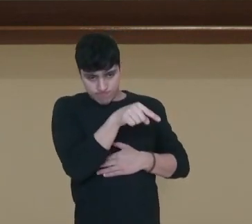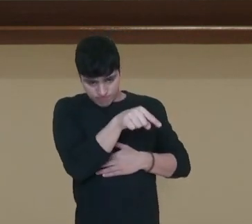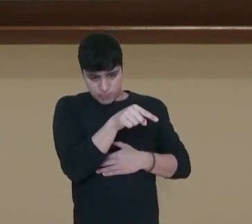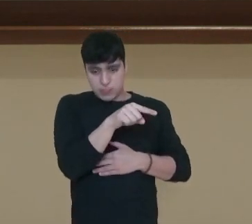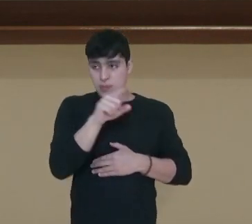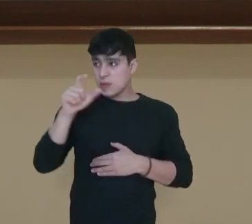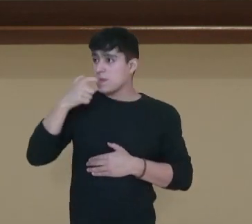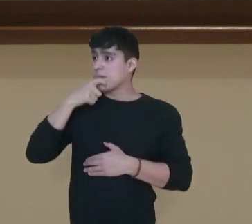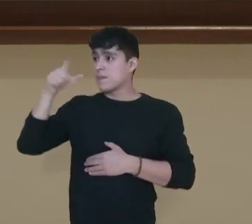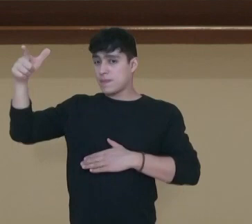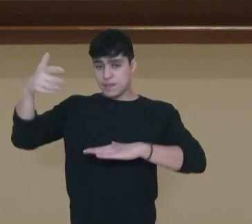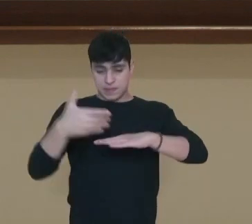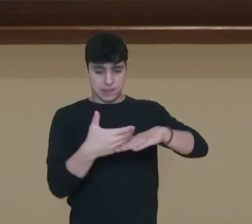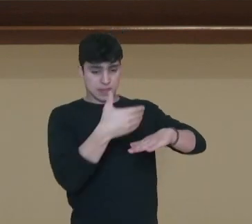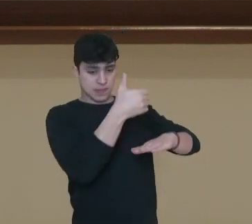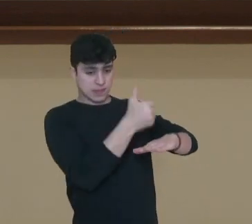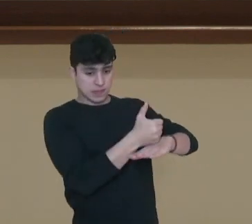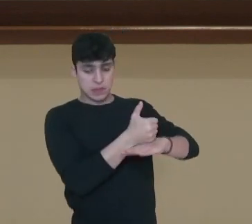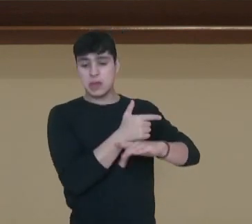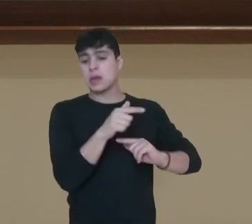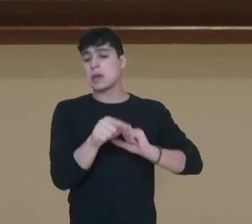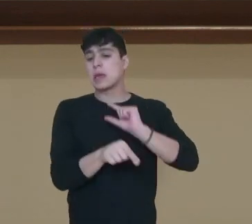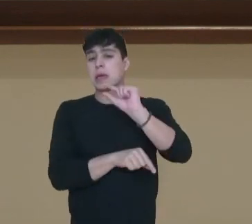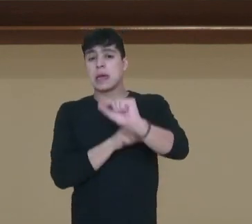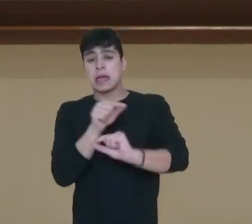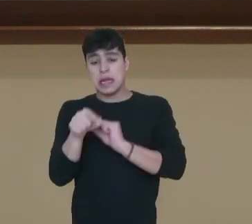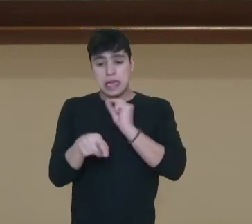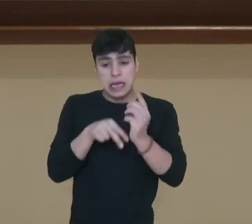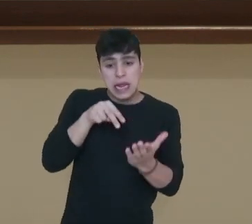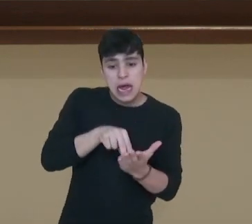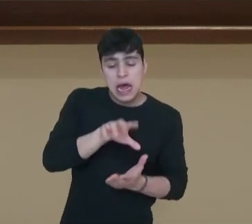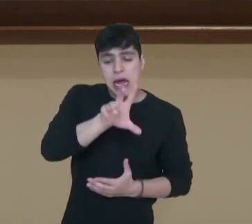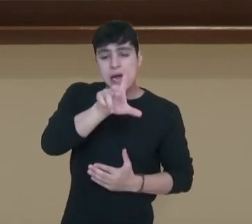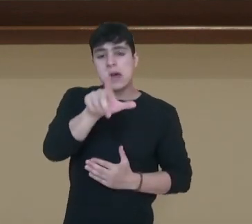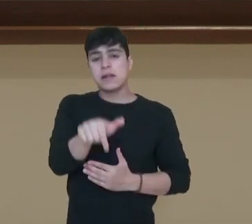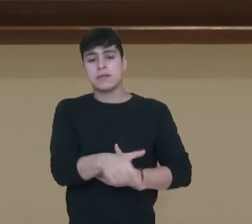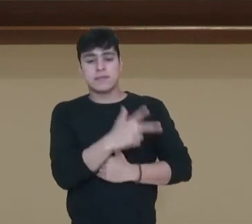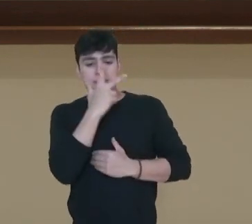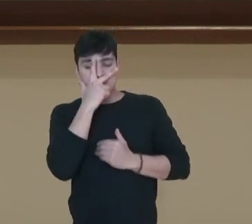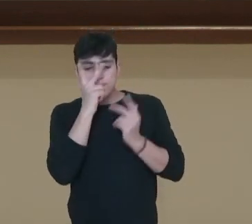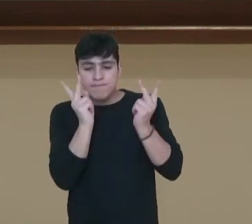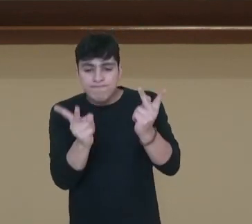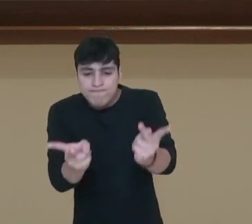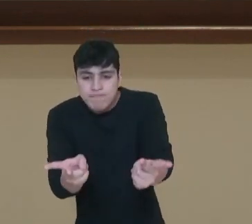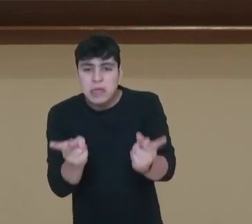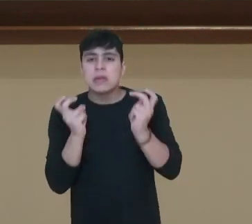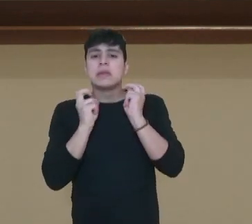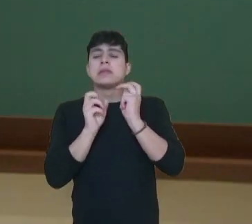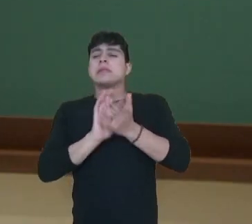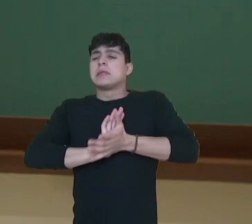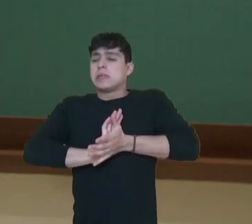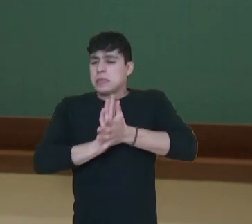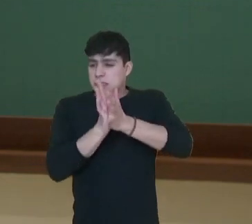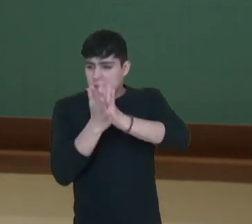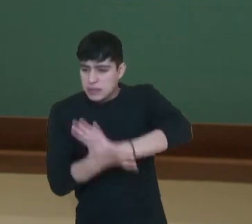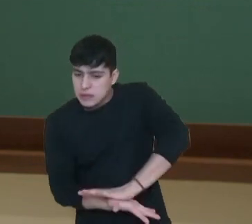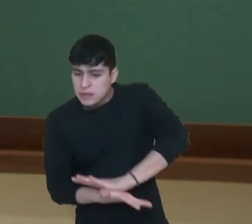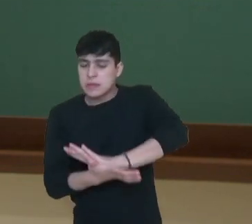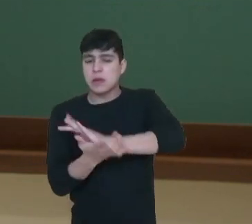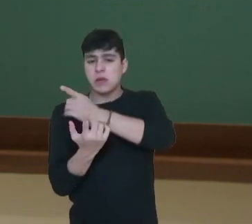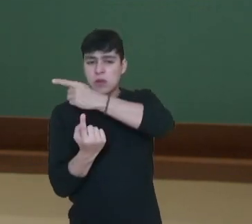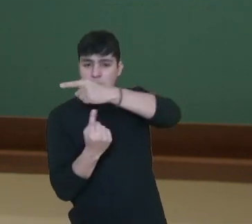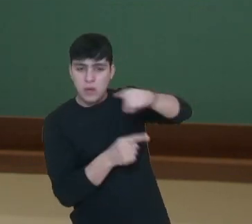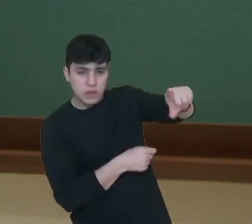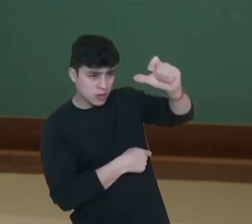pelos britânicos, ele vai viver na pele o racismo, o preconceito contra os indianos, contra